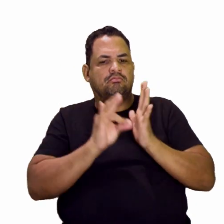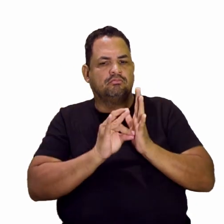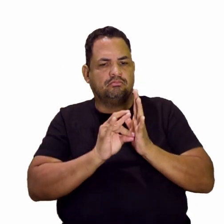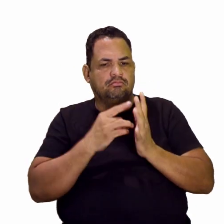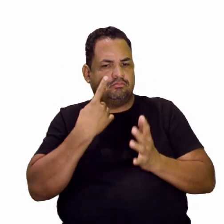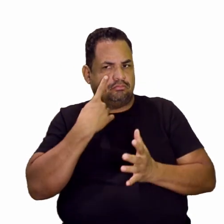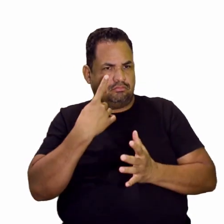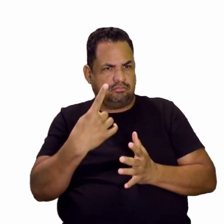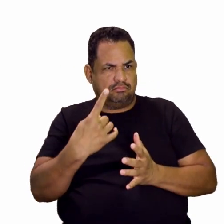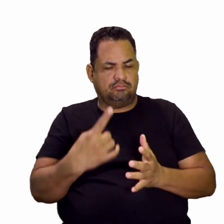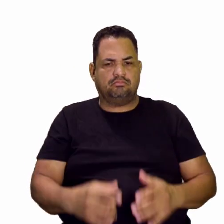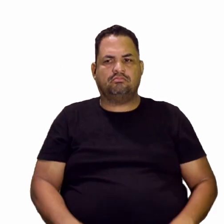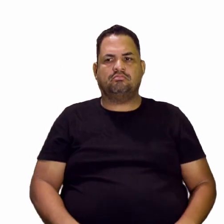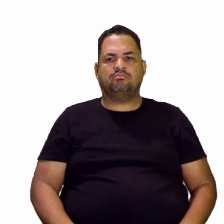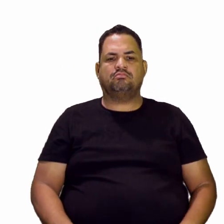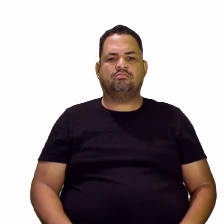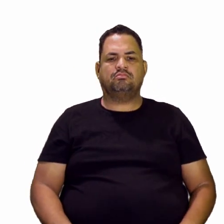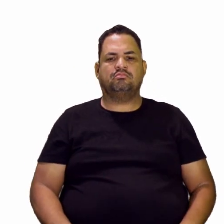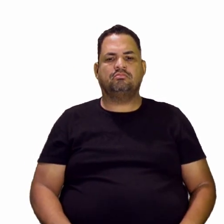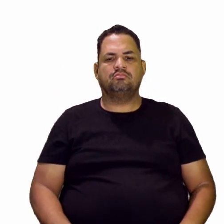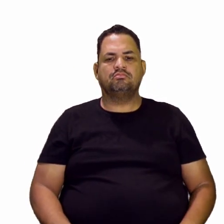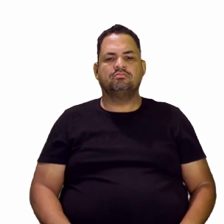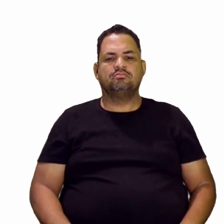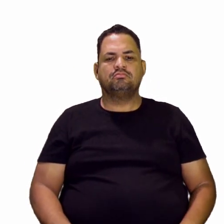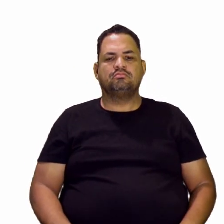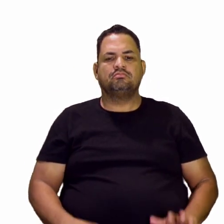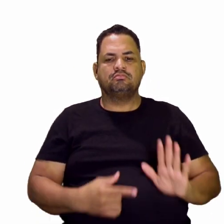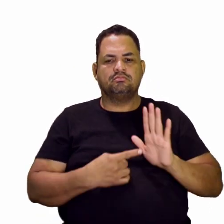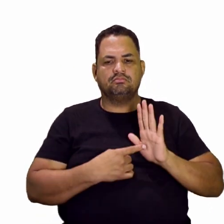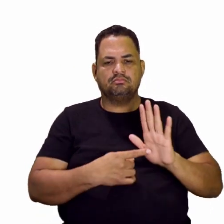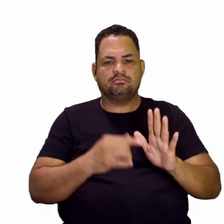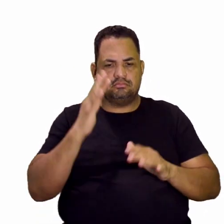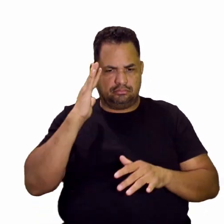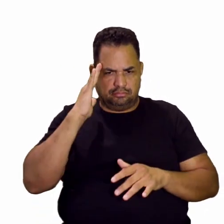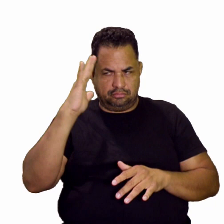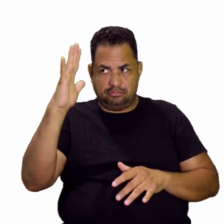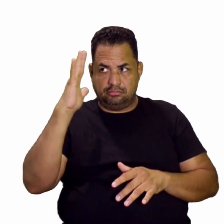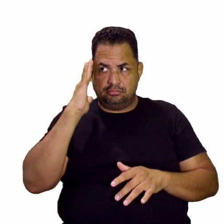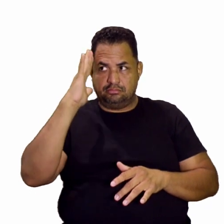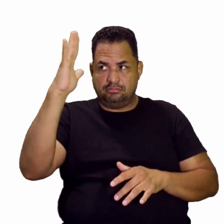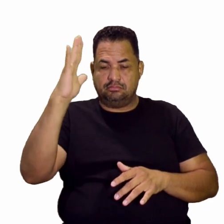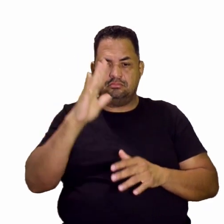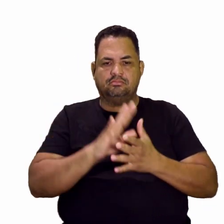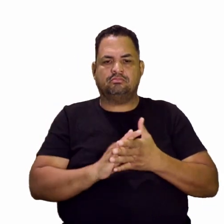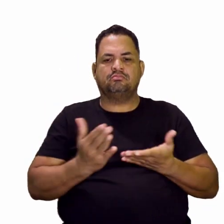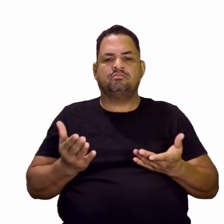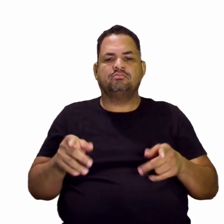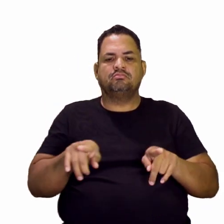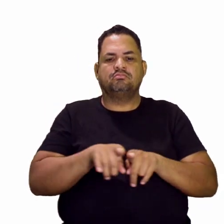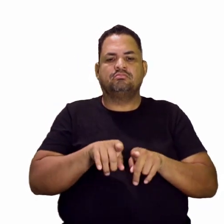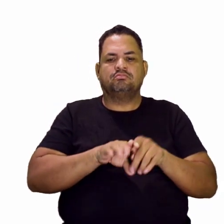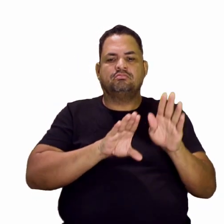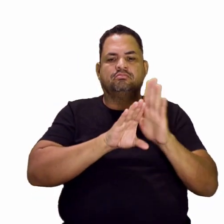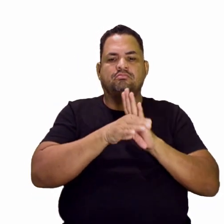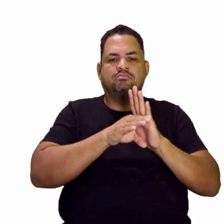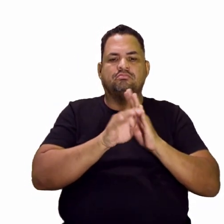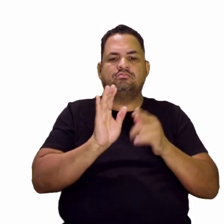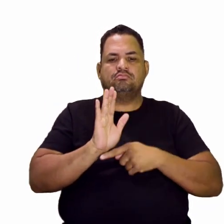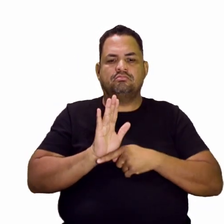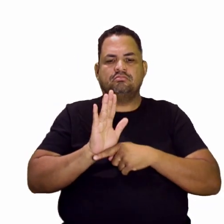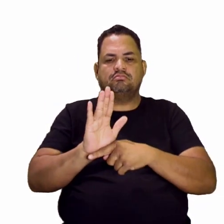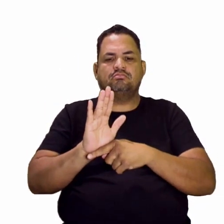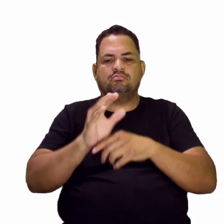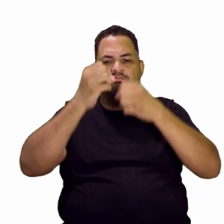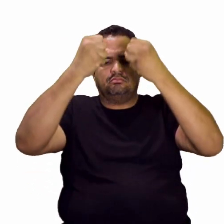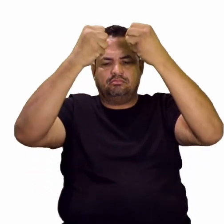Organiza-se os fatos já verificados, apresenta-se as teorias e conceitos que